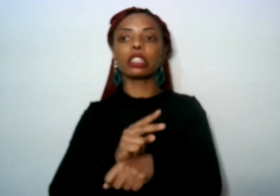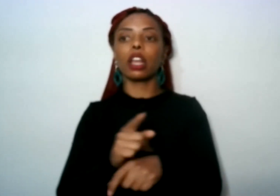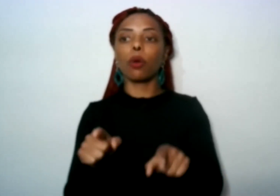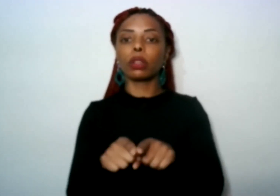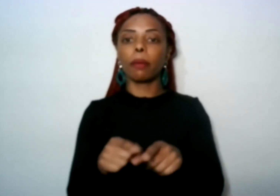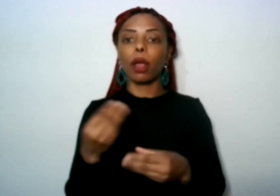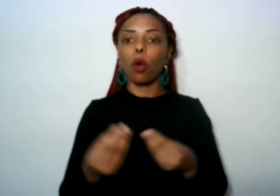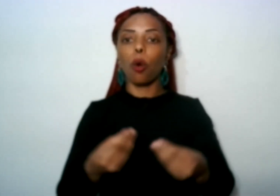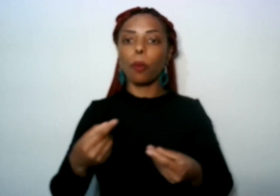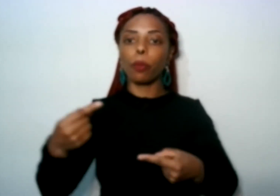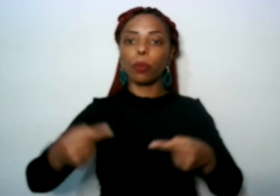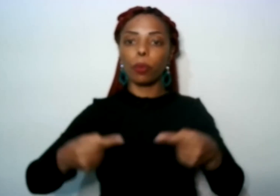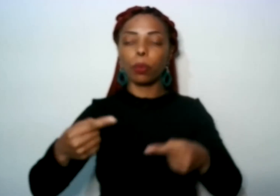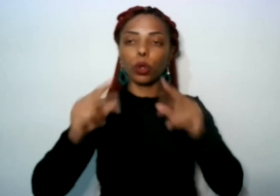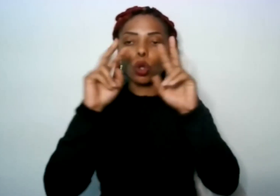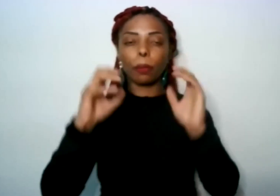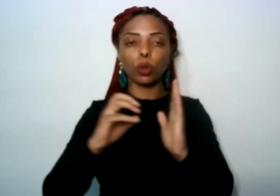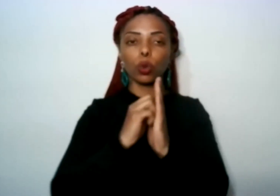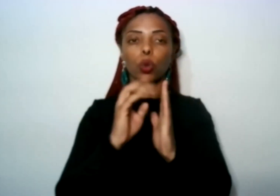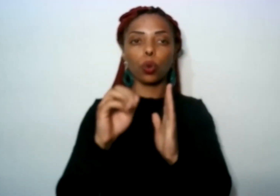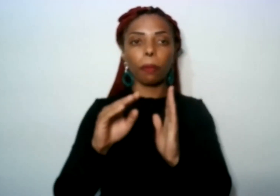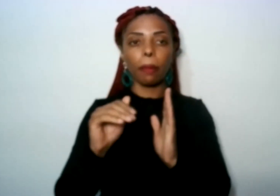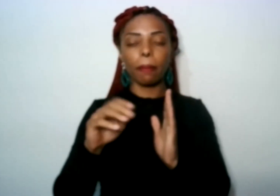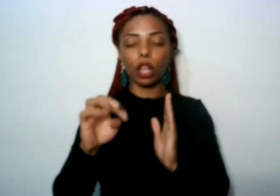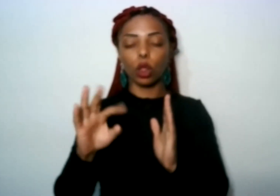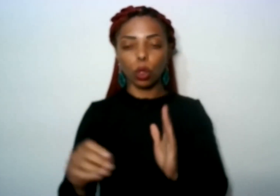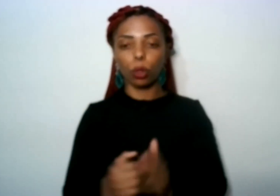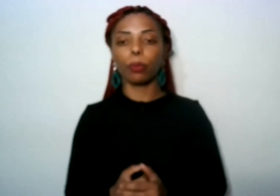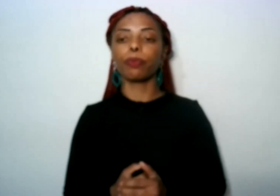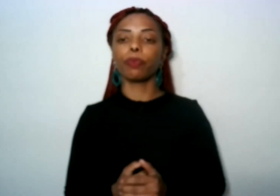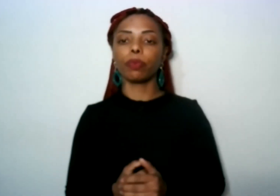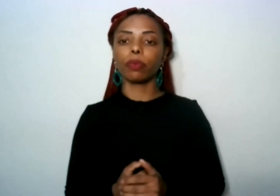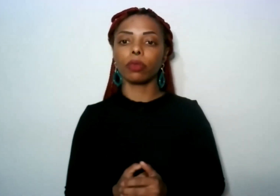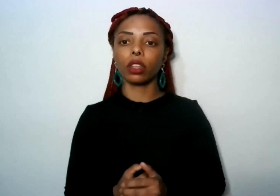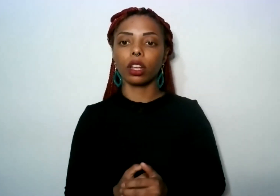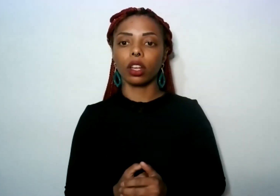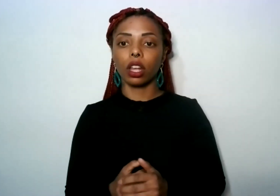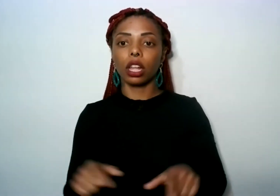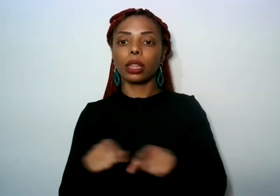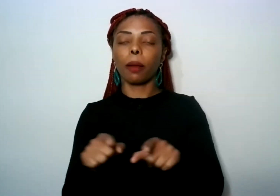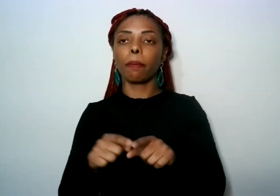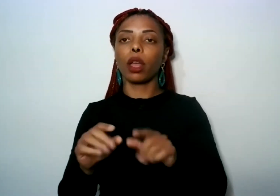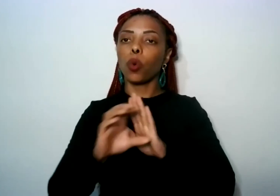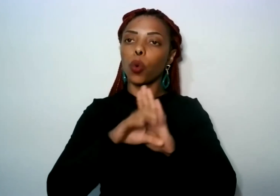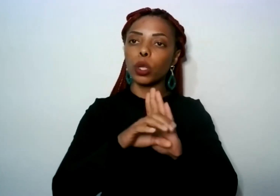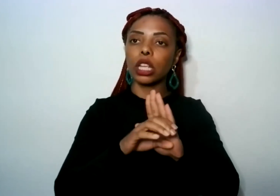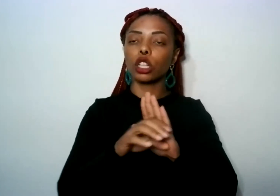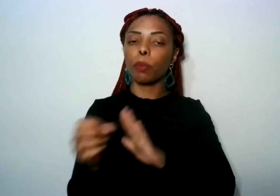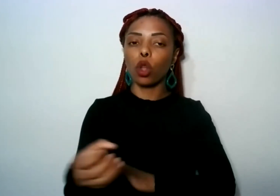debates acerca do tombamento acerca dos conceitos de moderno das relações dessa